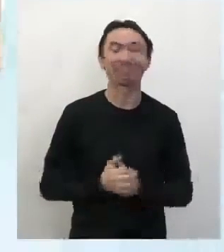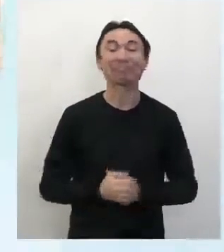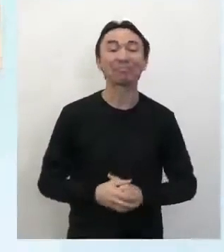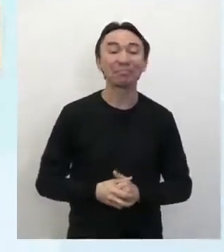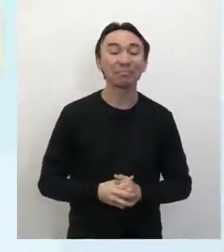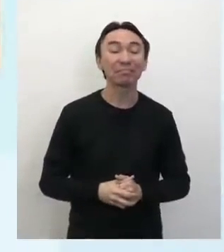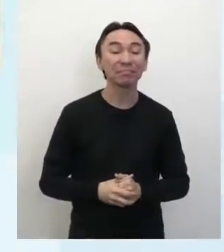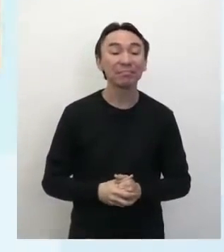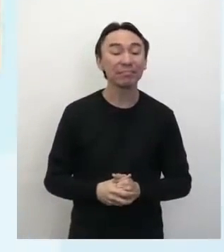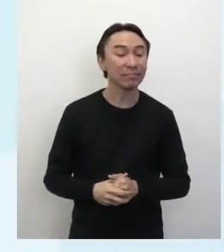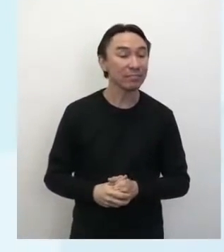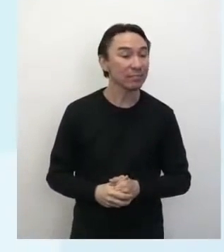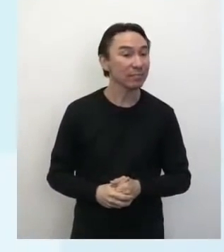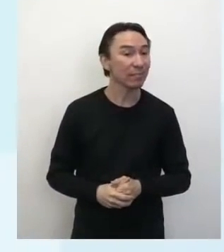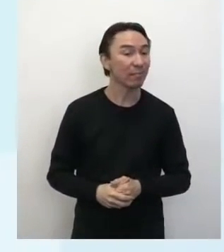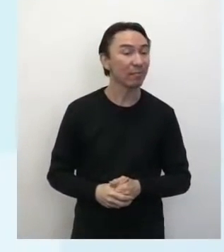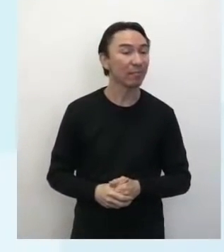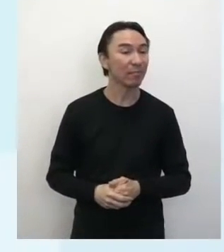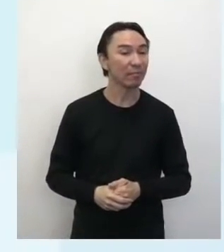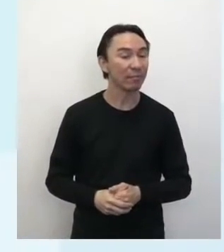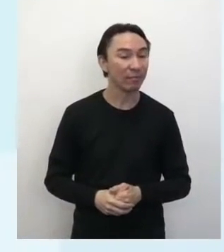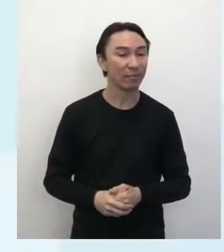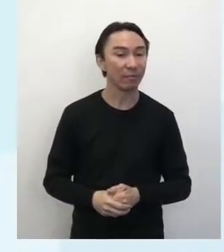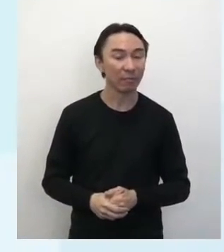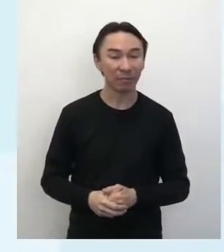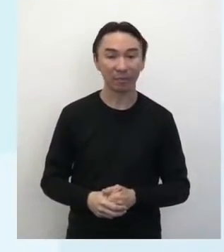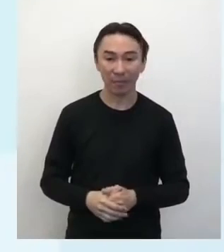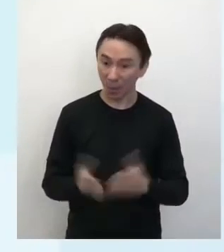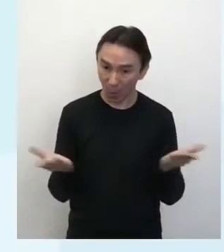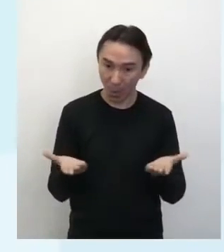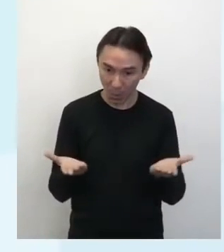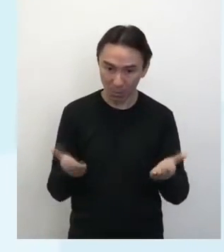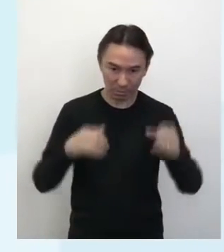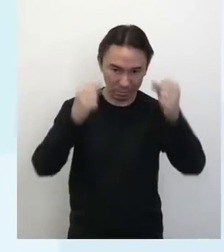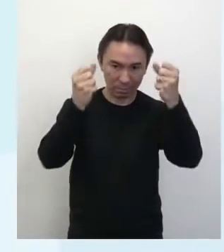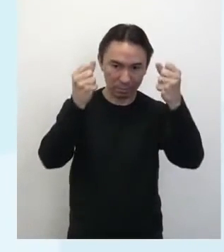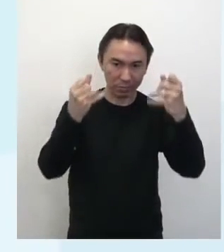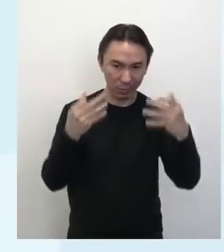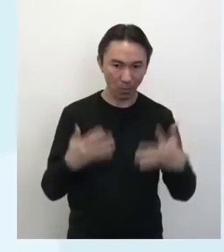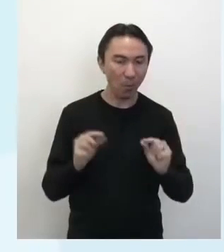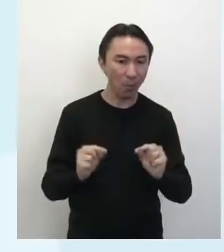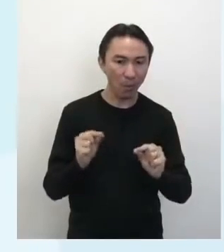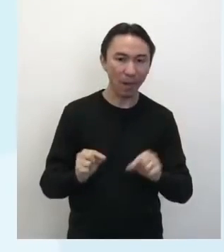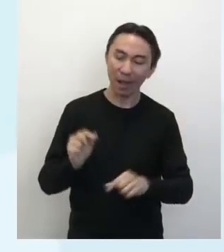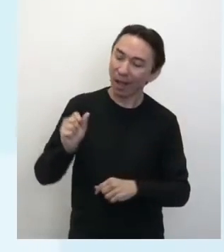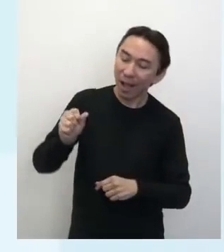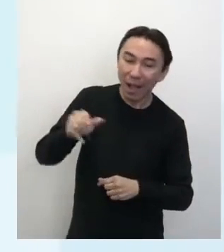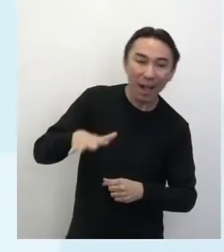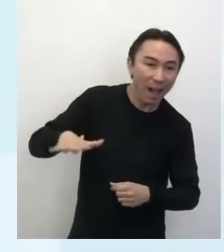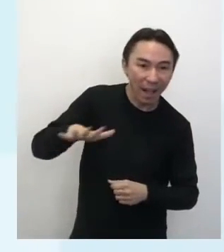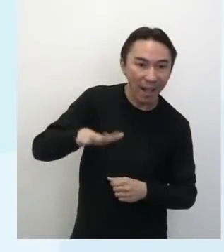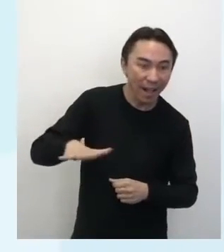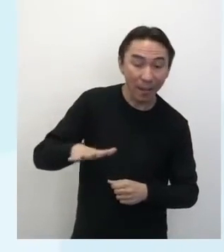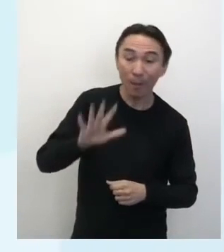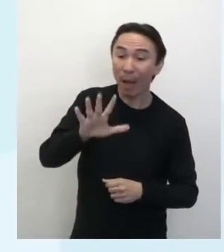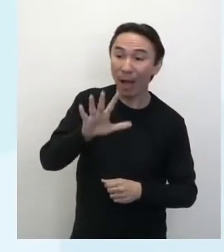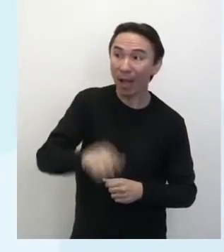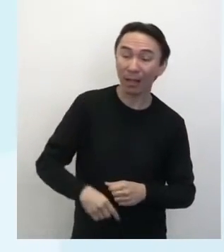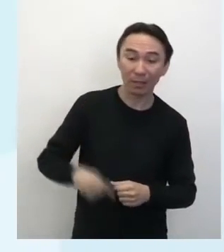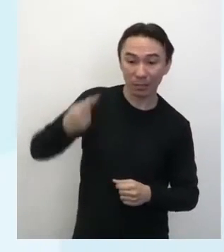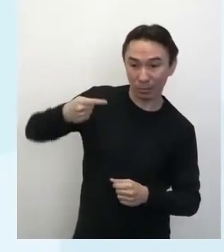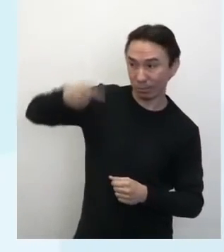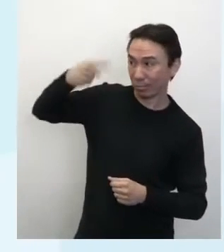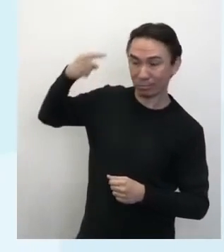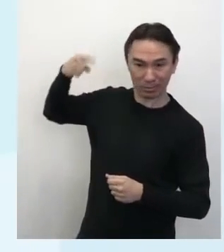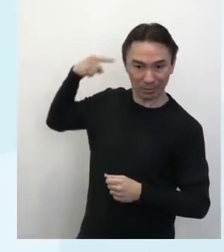nós vamos falar sobre a área, mas nos capítulos anteriores, no Centro de Mídias,